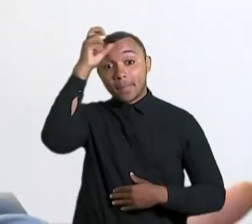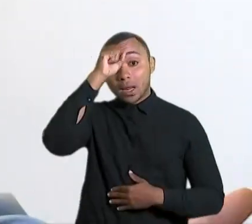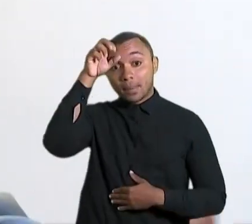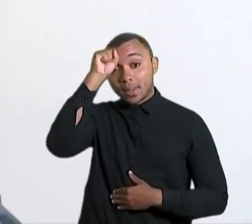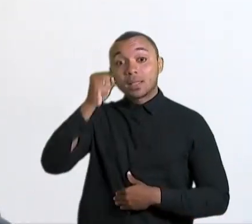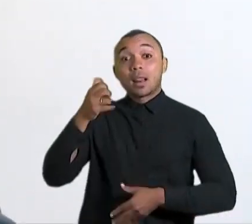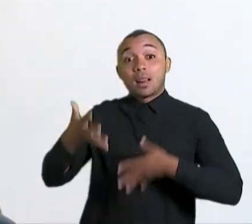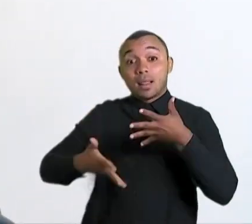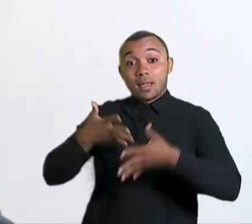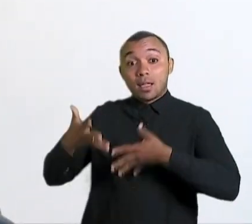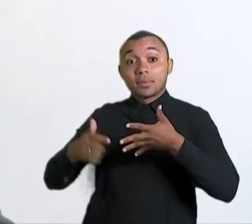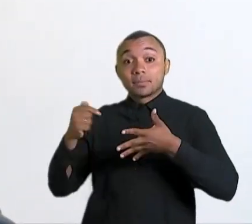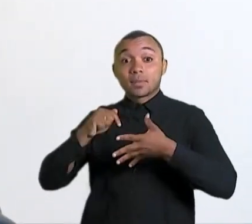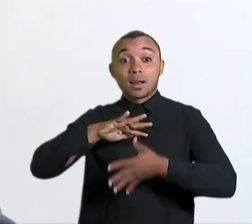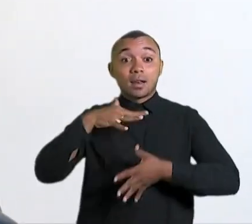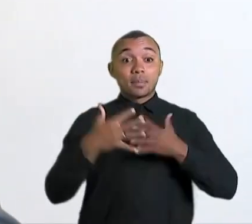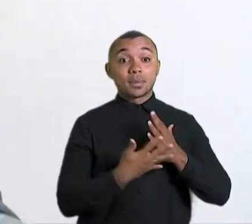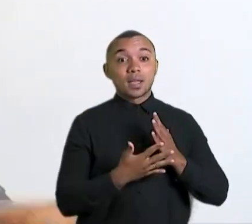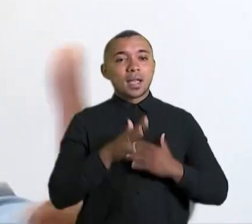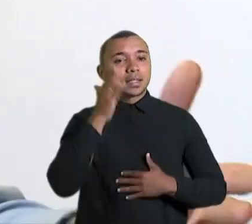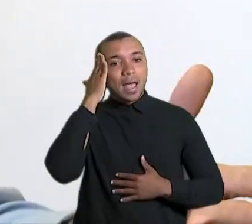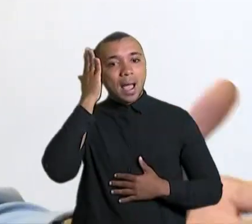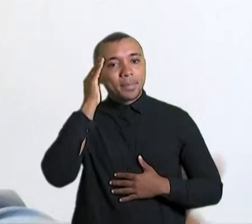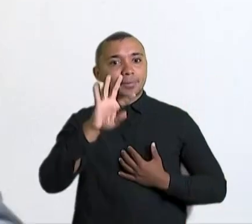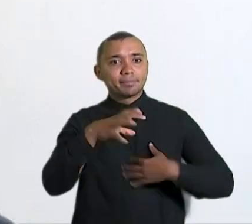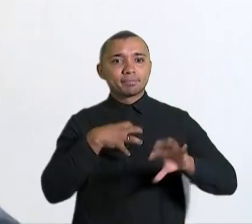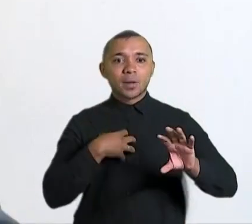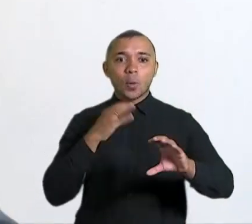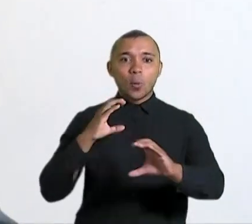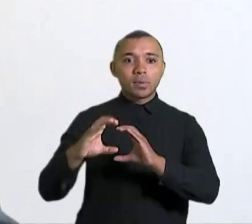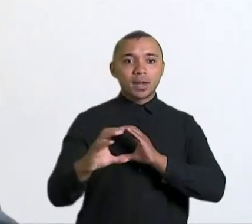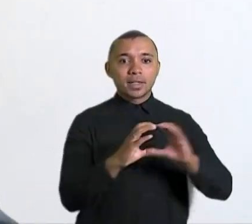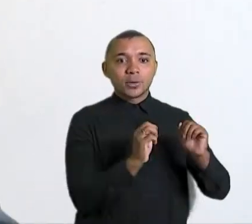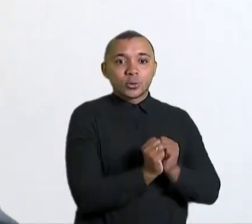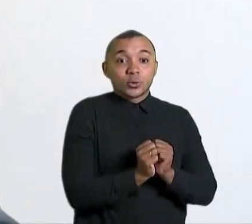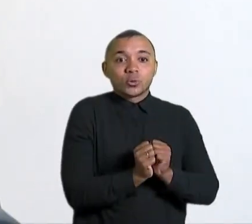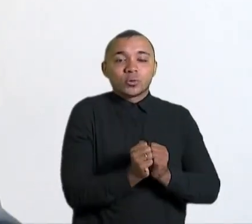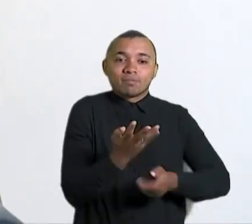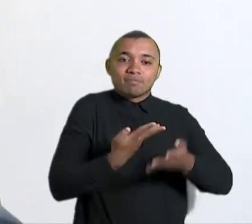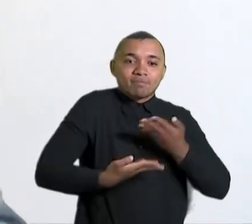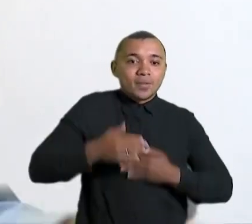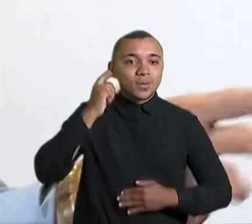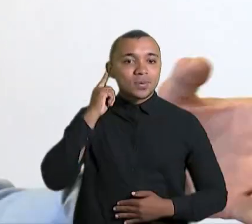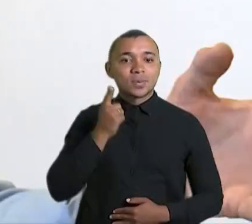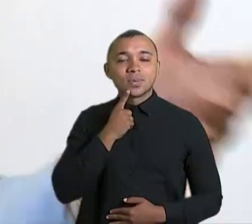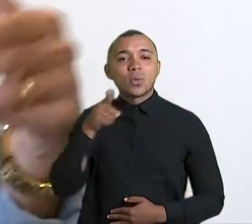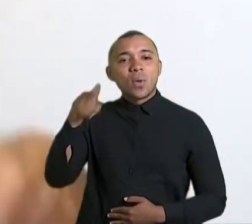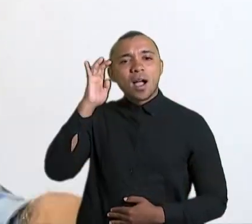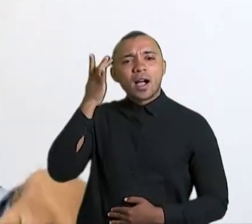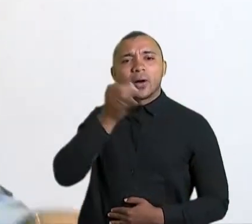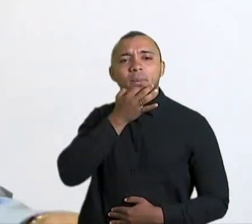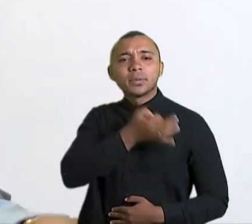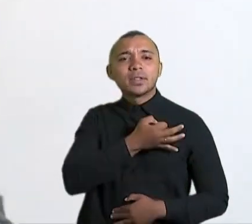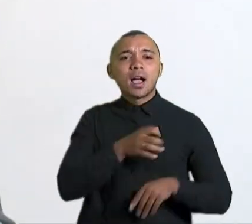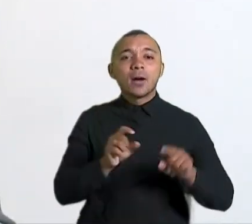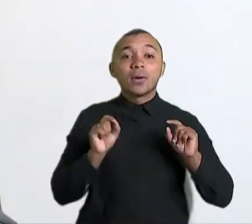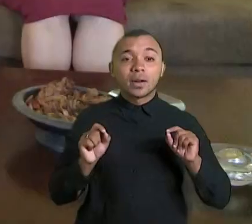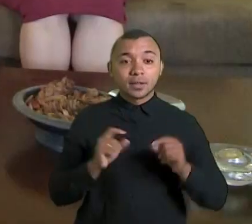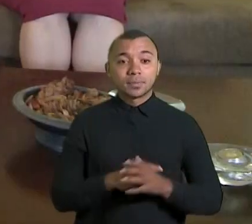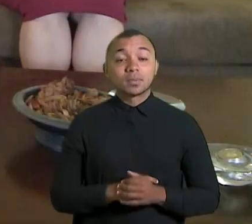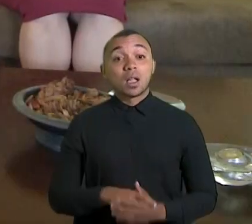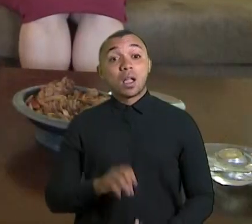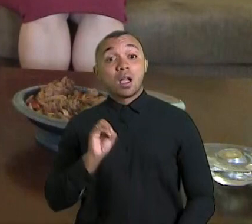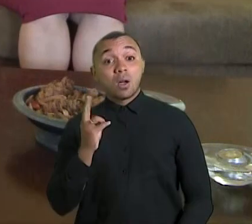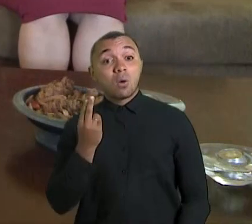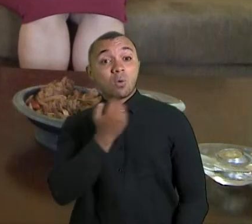brasileira de sinais, para saber como é que se comunicam, né, com as pessoas surdas. Qual é a tua opinião? Eu acho que os governantes deviam investir